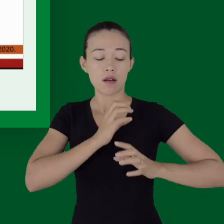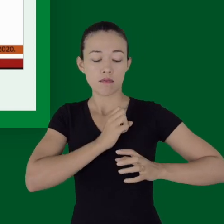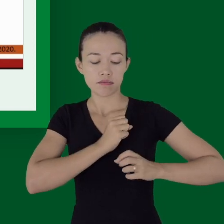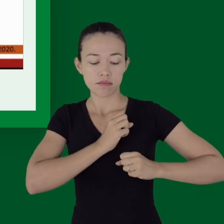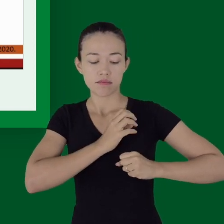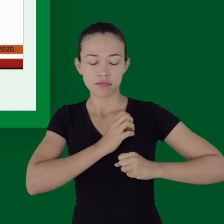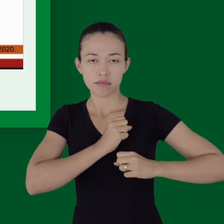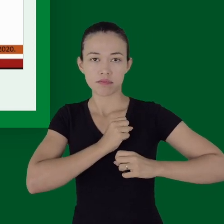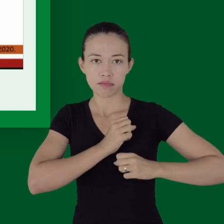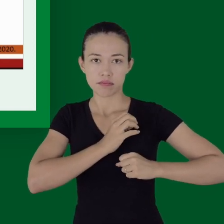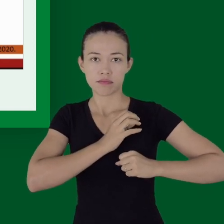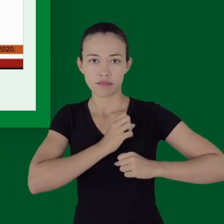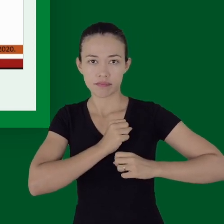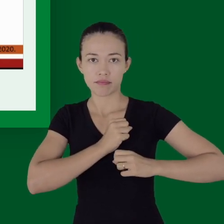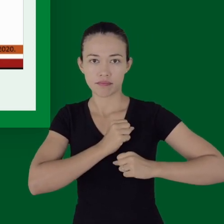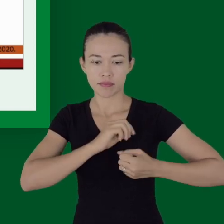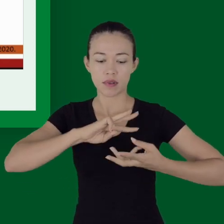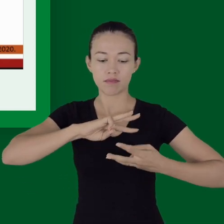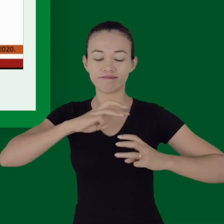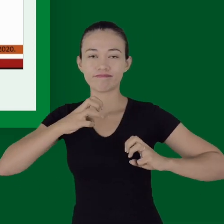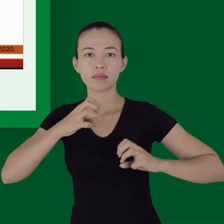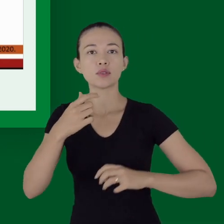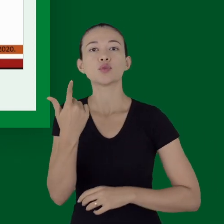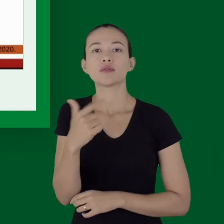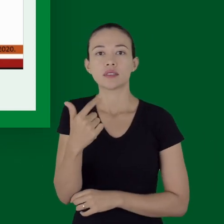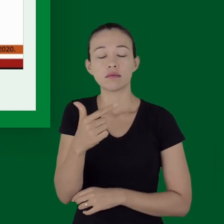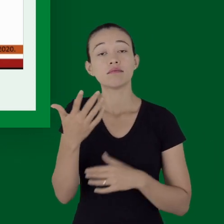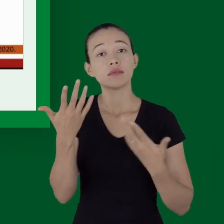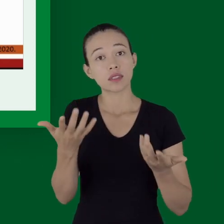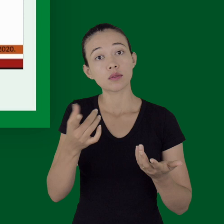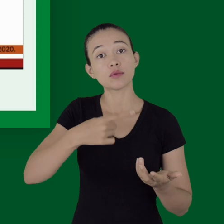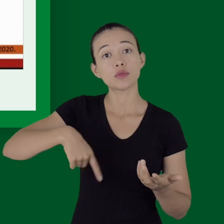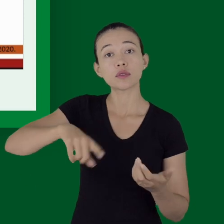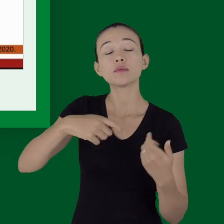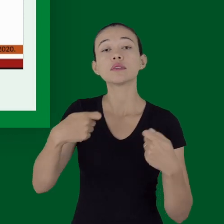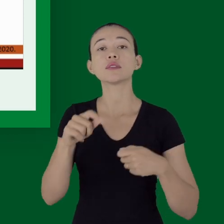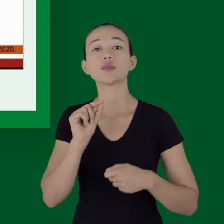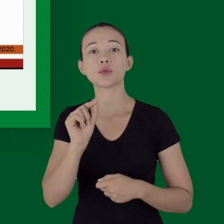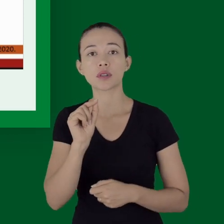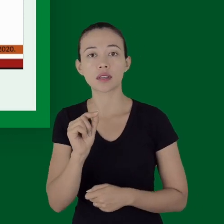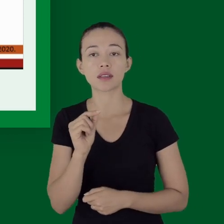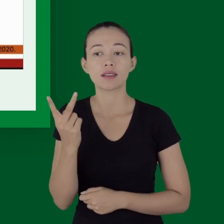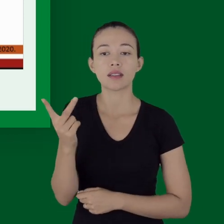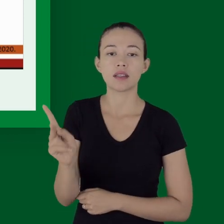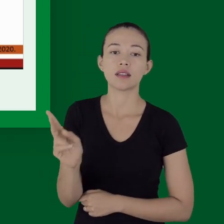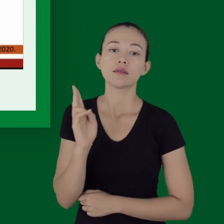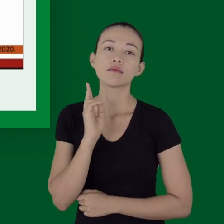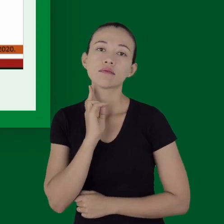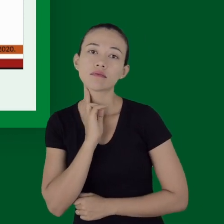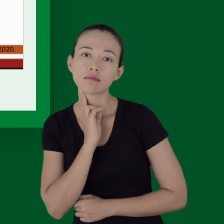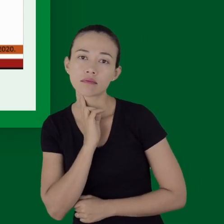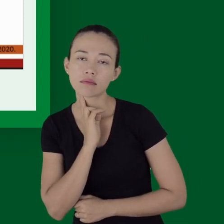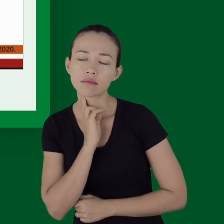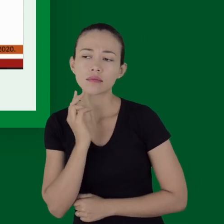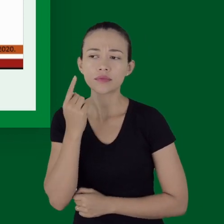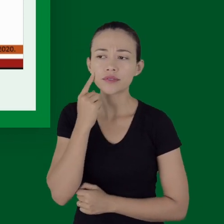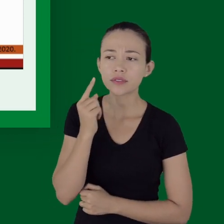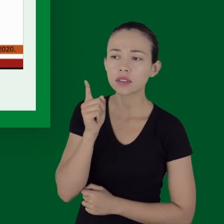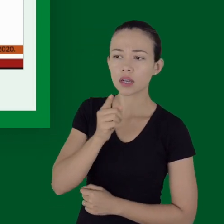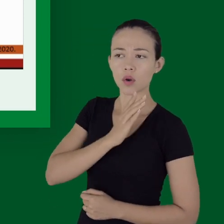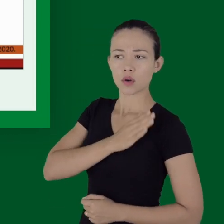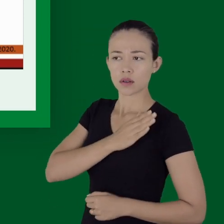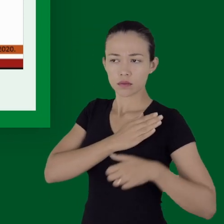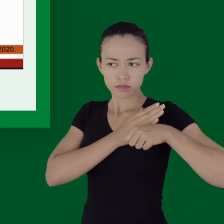sem atividade contrátil. Então a gente vai ter sempre que palpar o pulso para ver se o paciente está tendo débito cardíaco ou